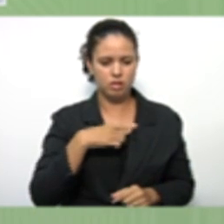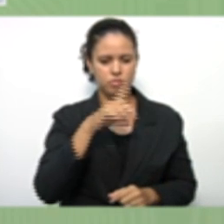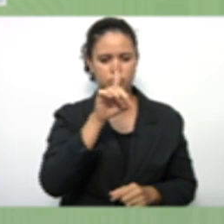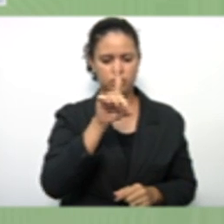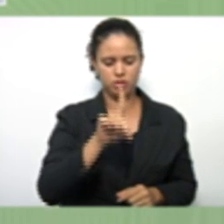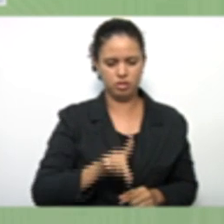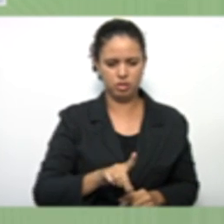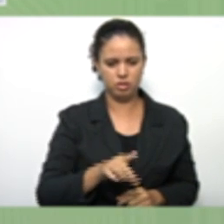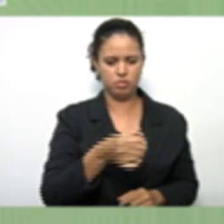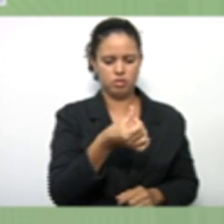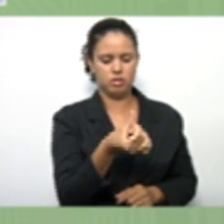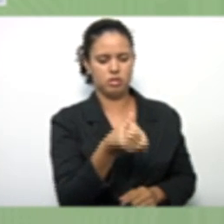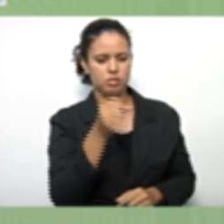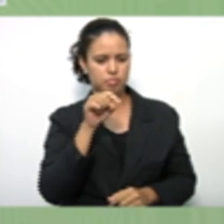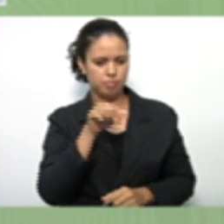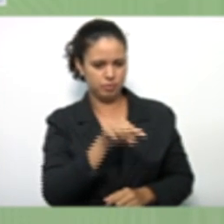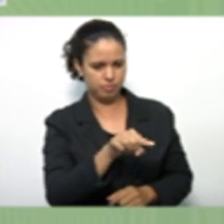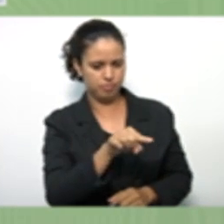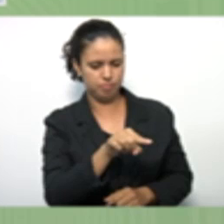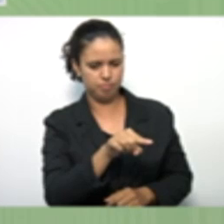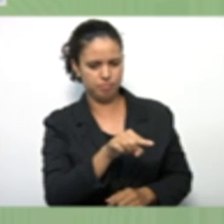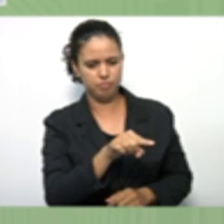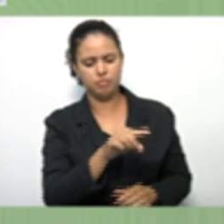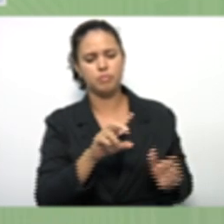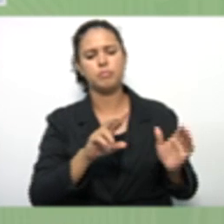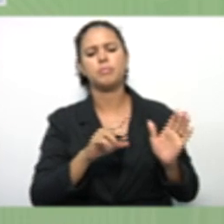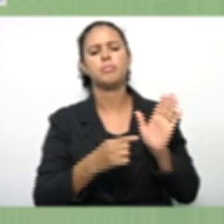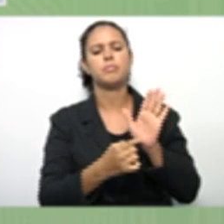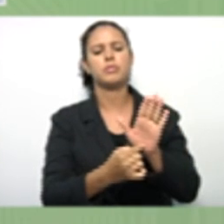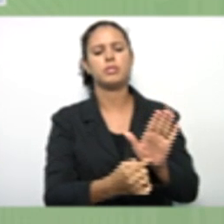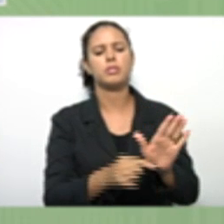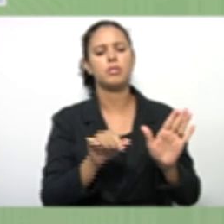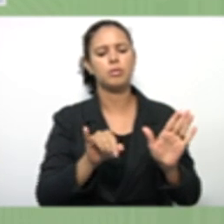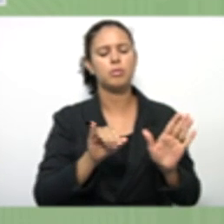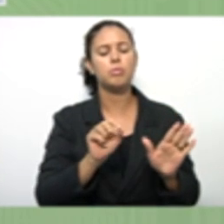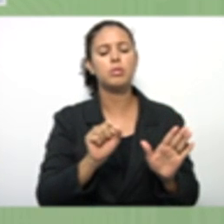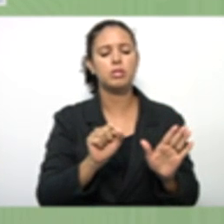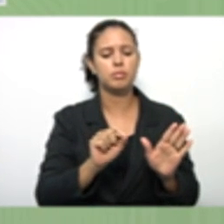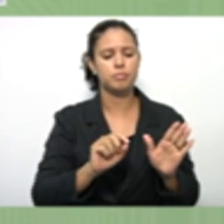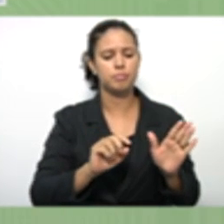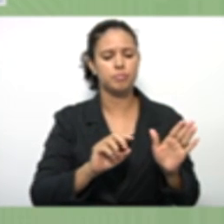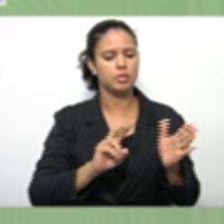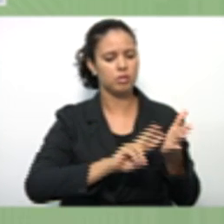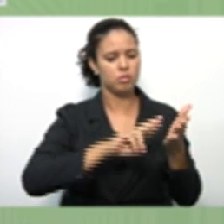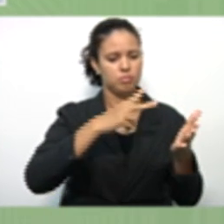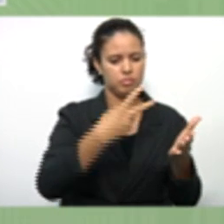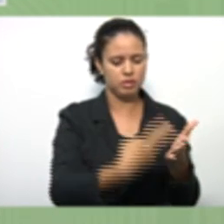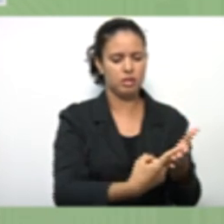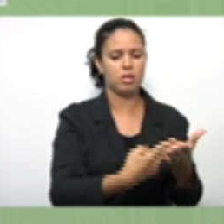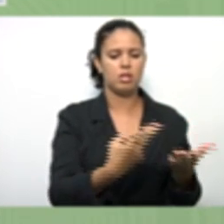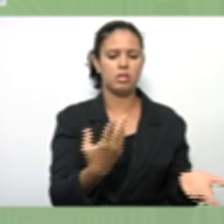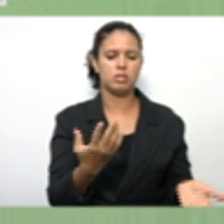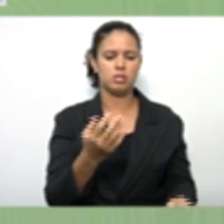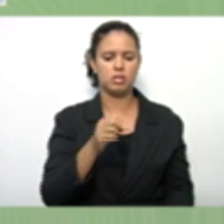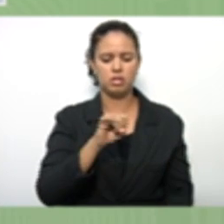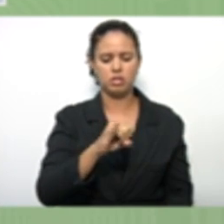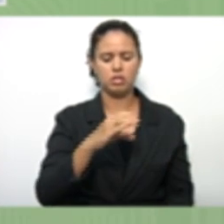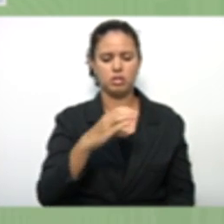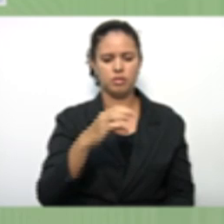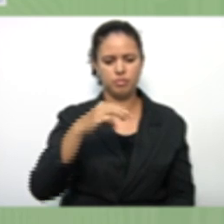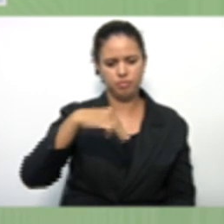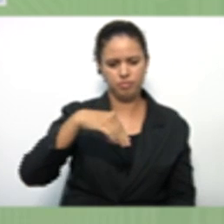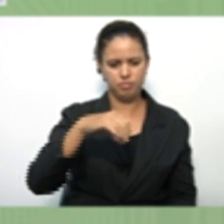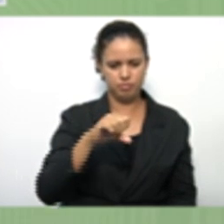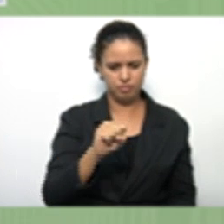de R$6.000, que representam as duplicatas a receber, o ICMS a recuperar, os valores